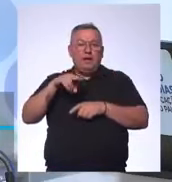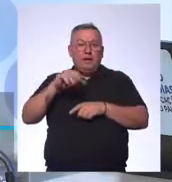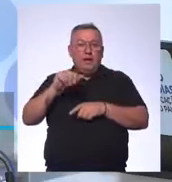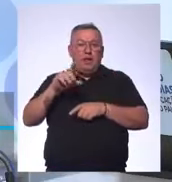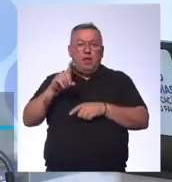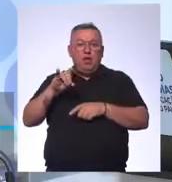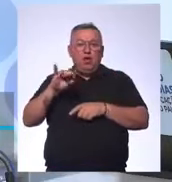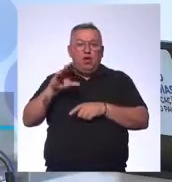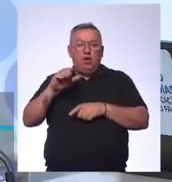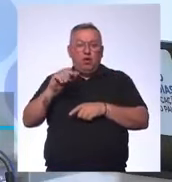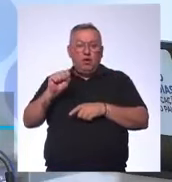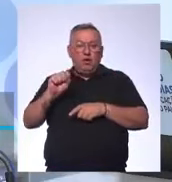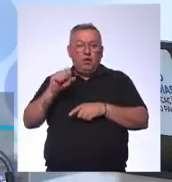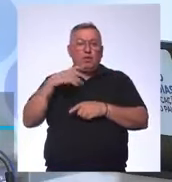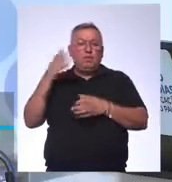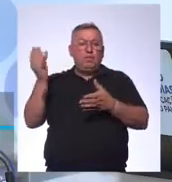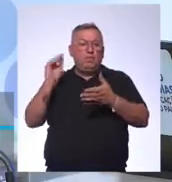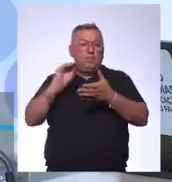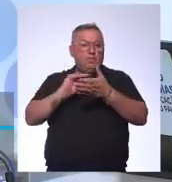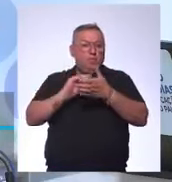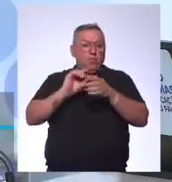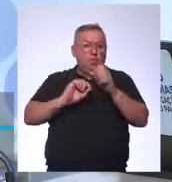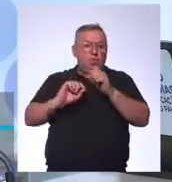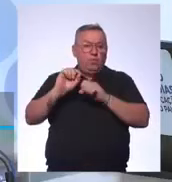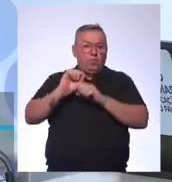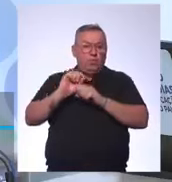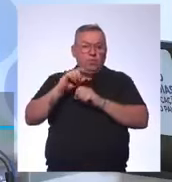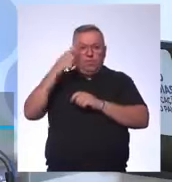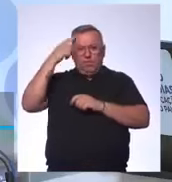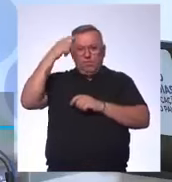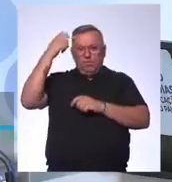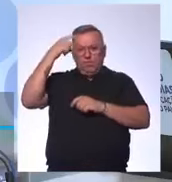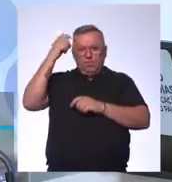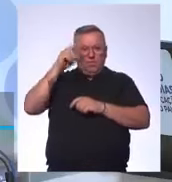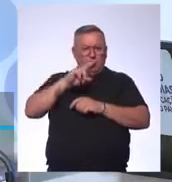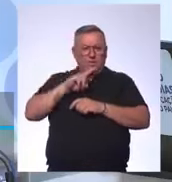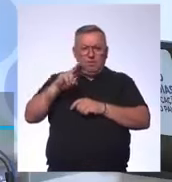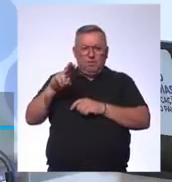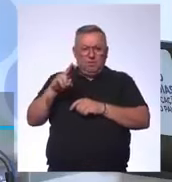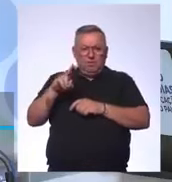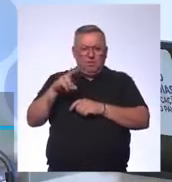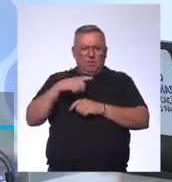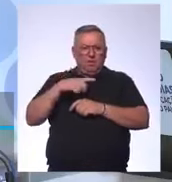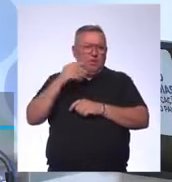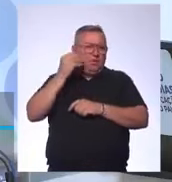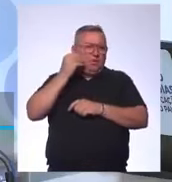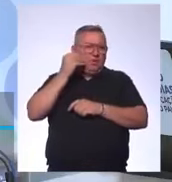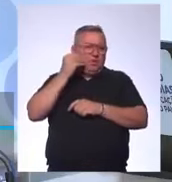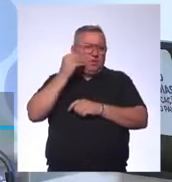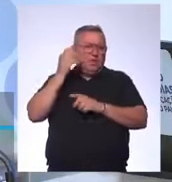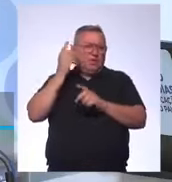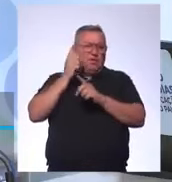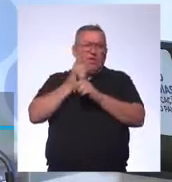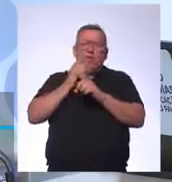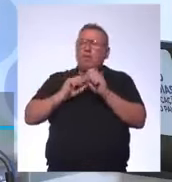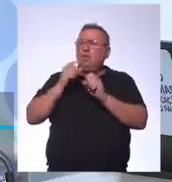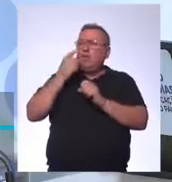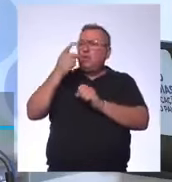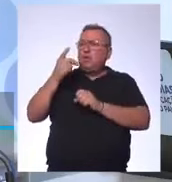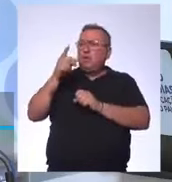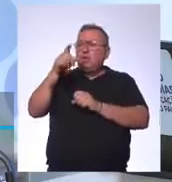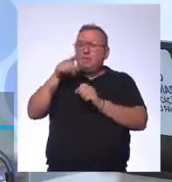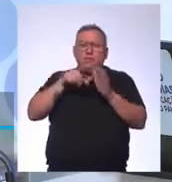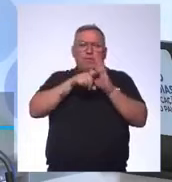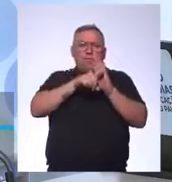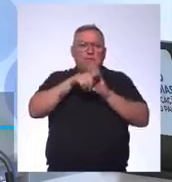no último parágrafo aí, eu inventei esse nome, só tentei achar. O que eu posso falar? Que ela é uma